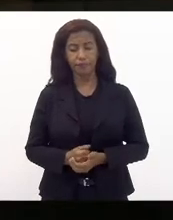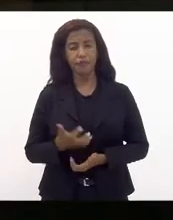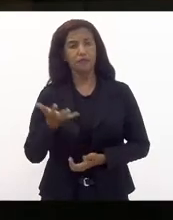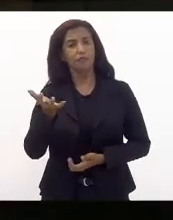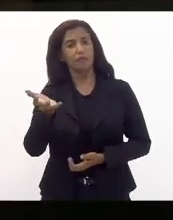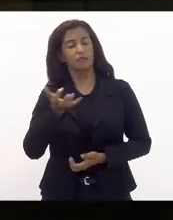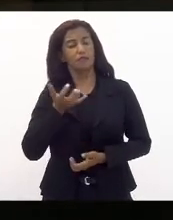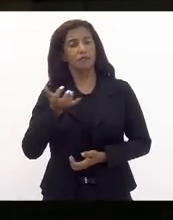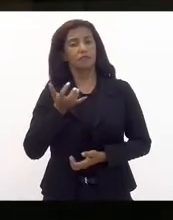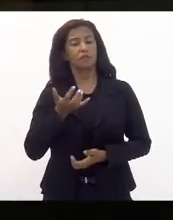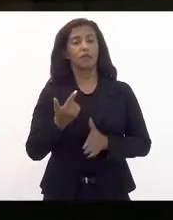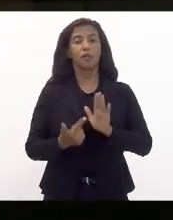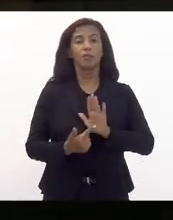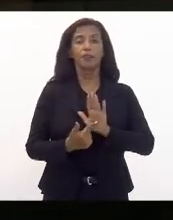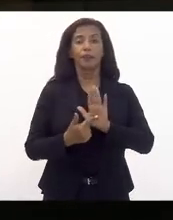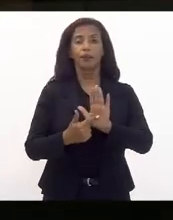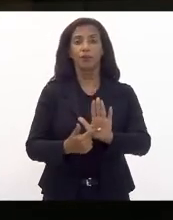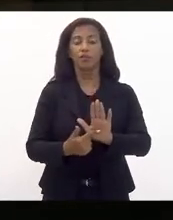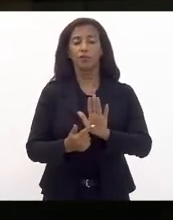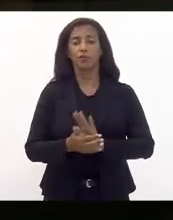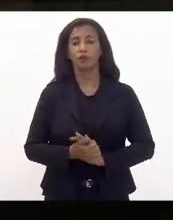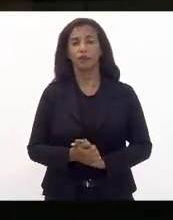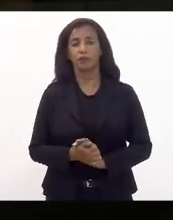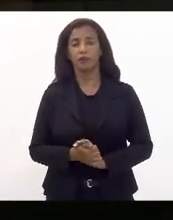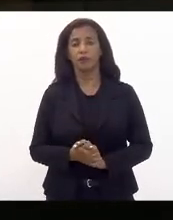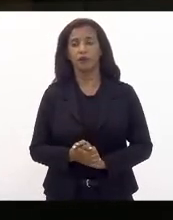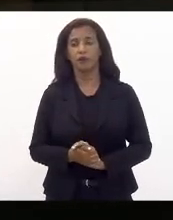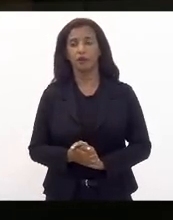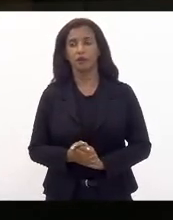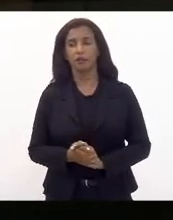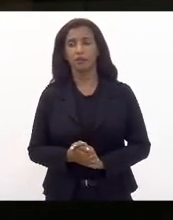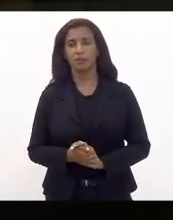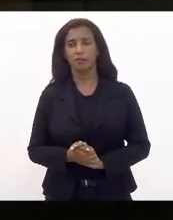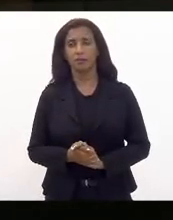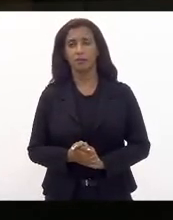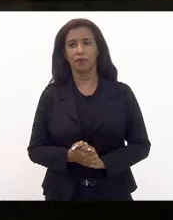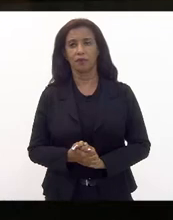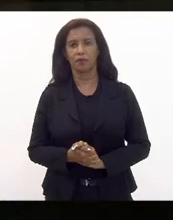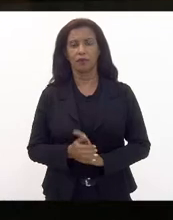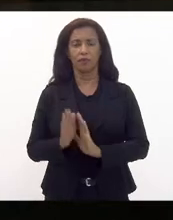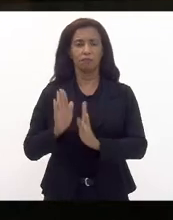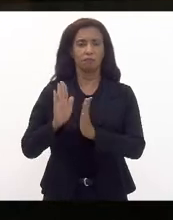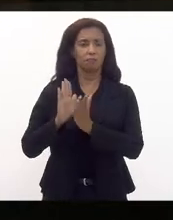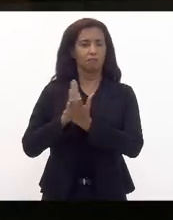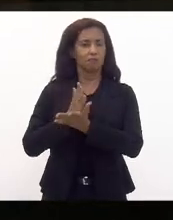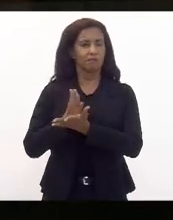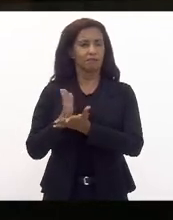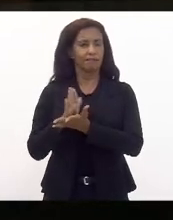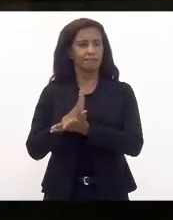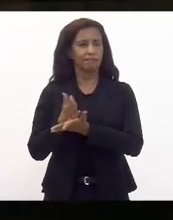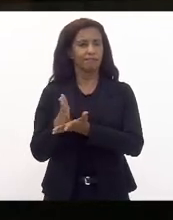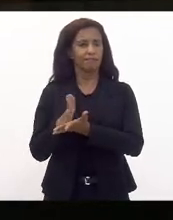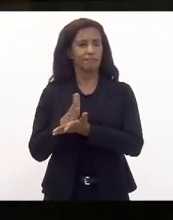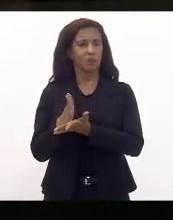finalidade de apresentar o alguns